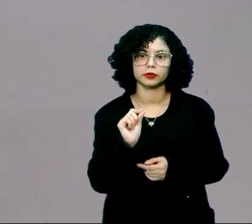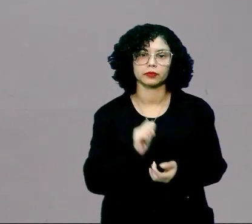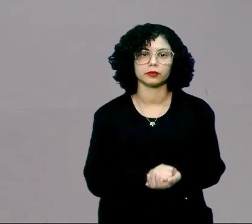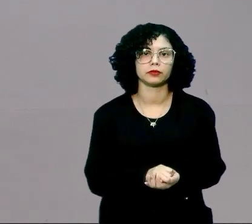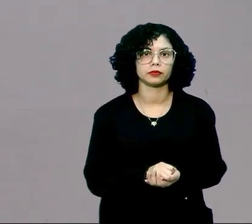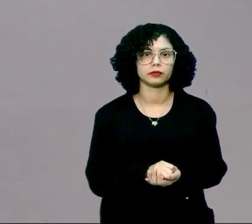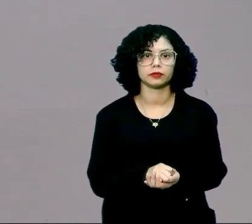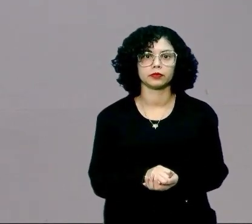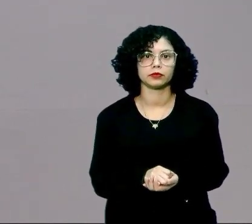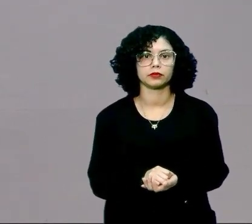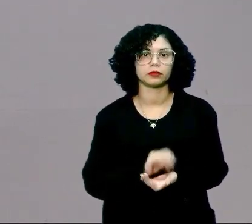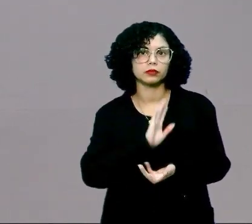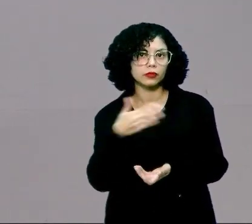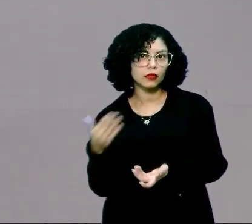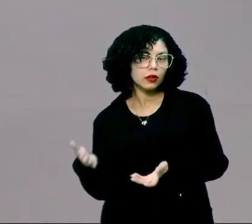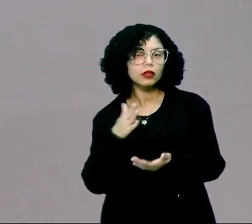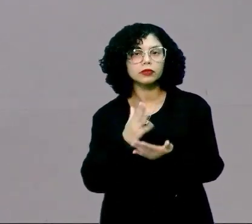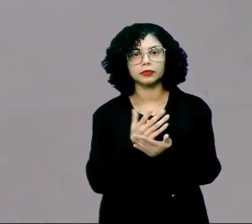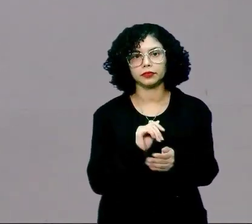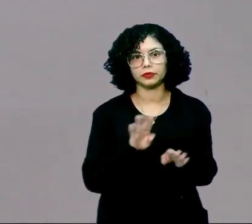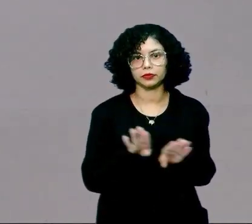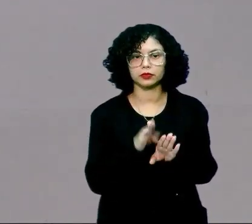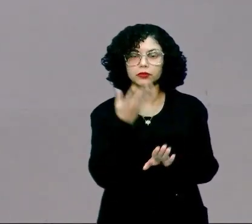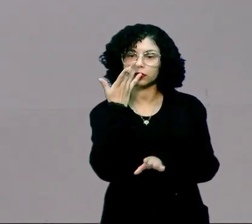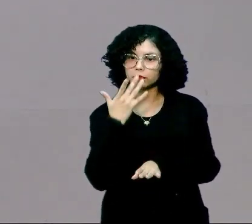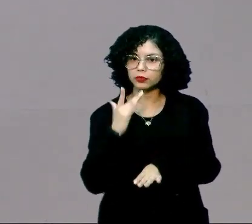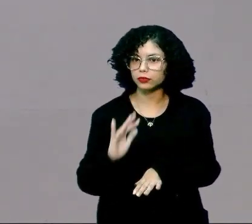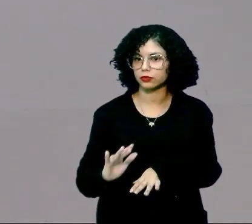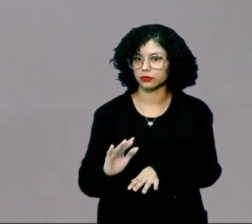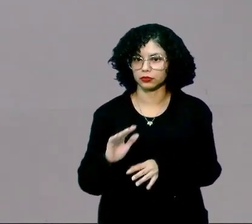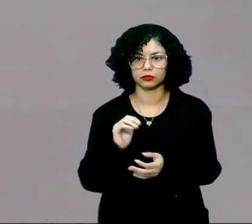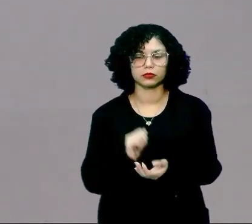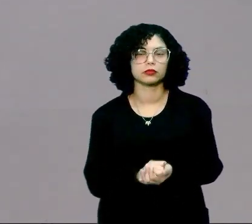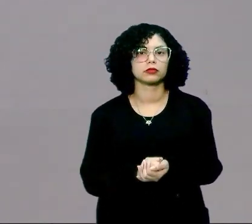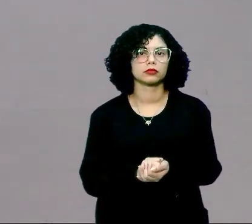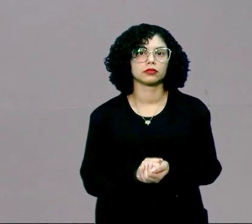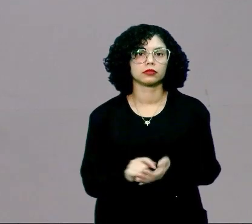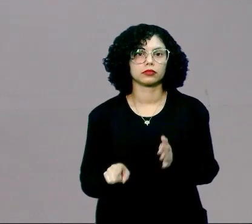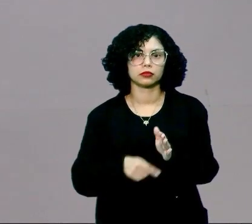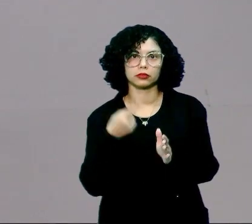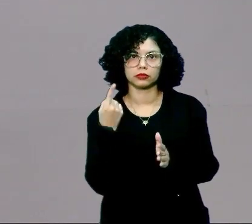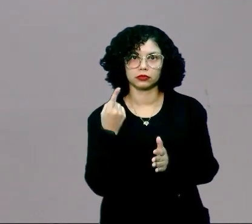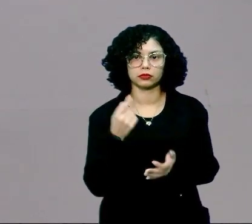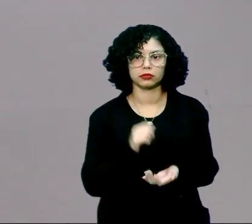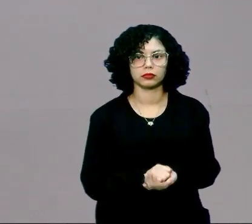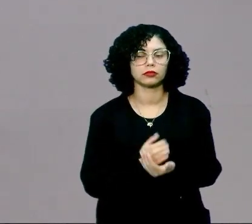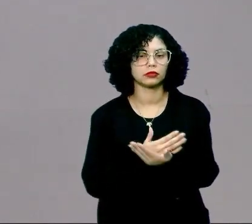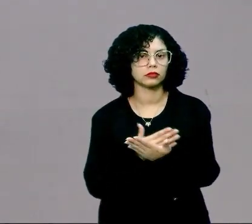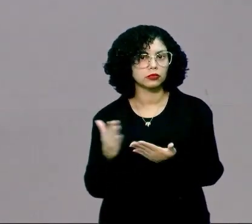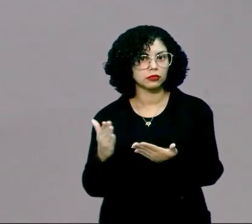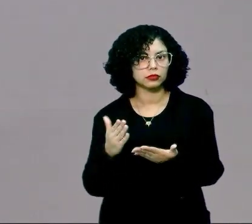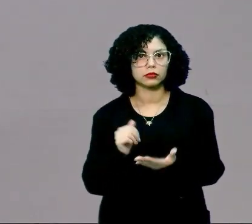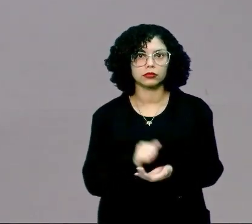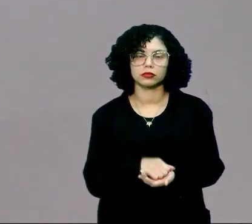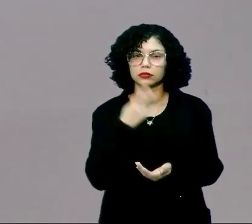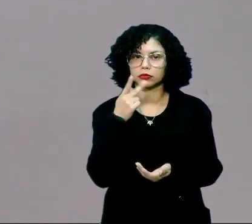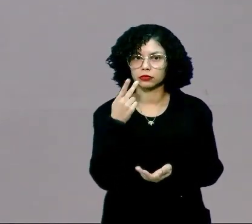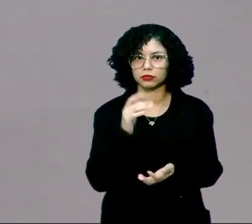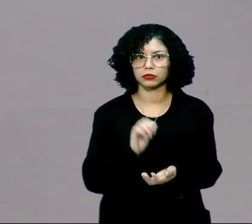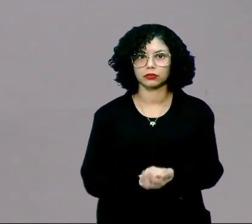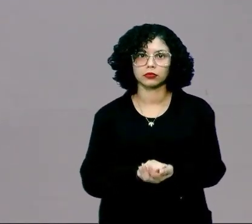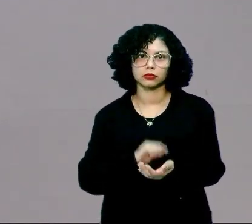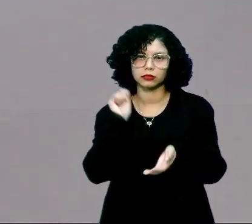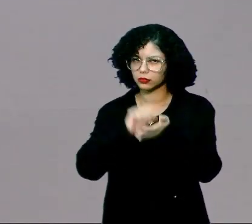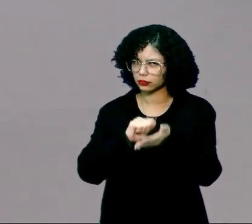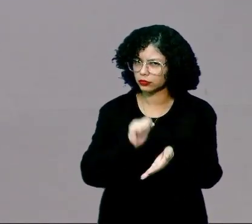vê que quando você pega, vamos lá, uma criança, ela primeiro começa a falar ou